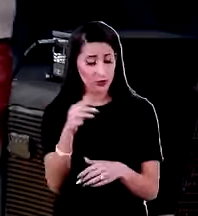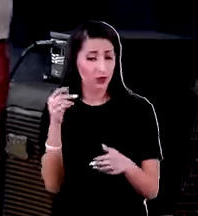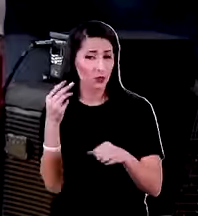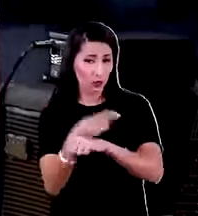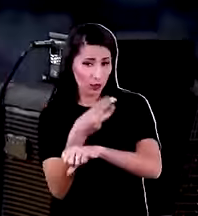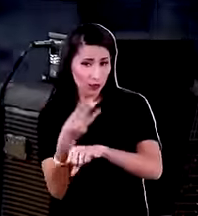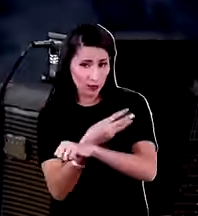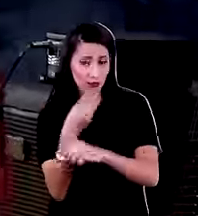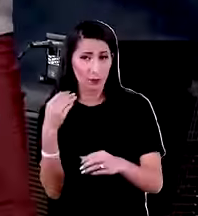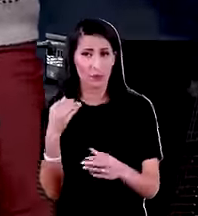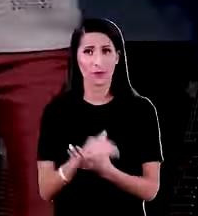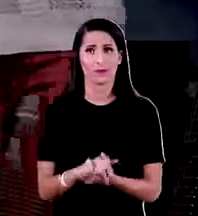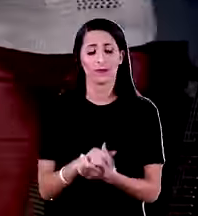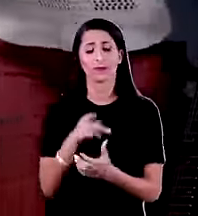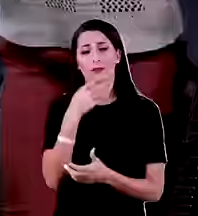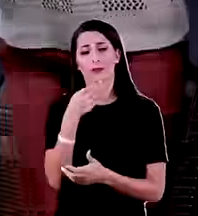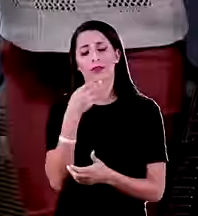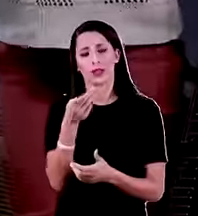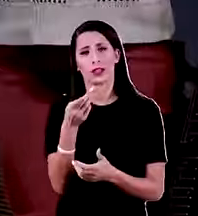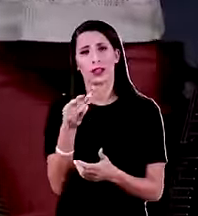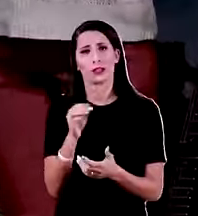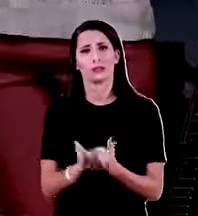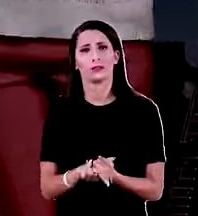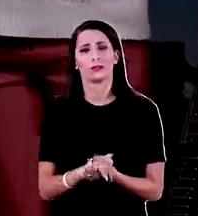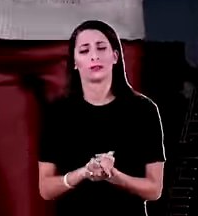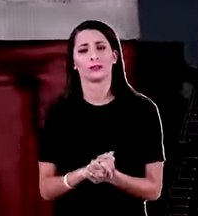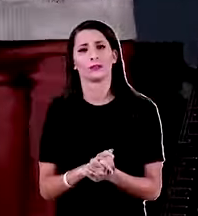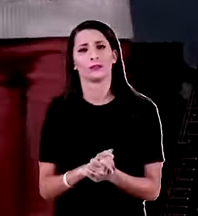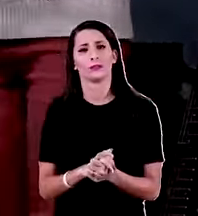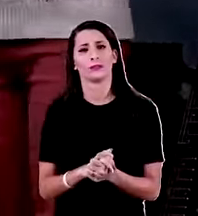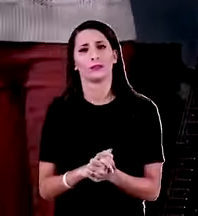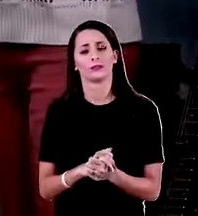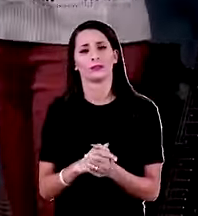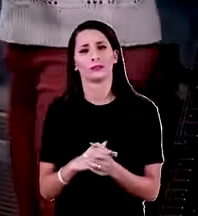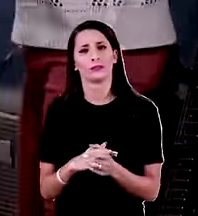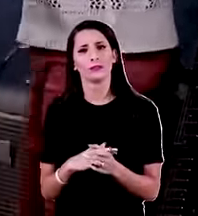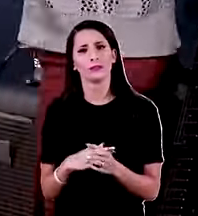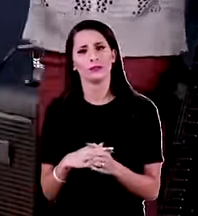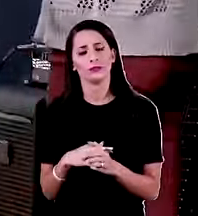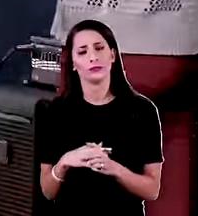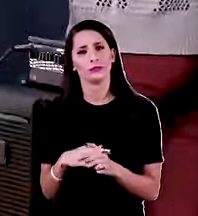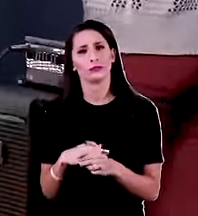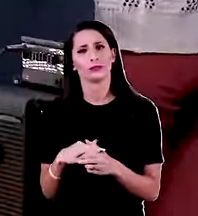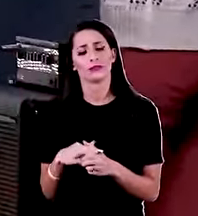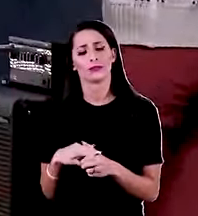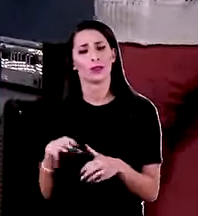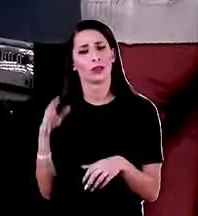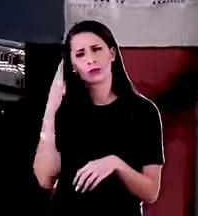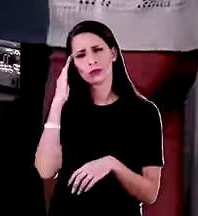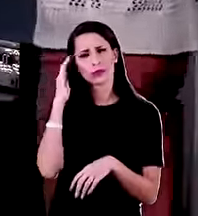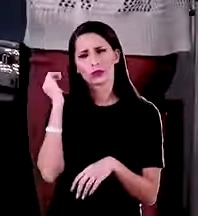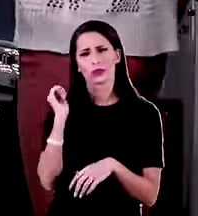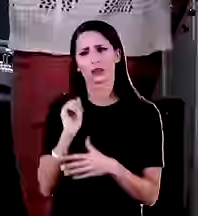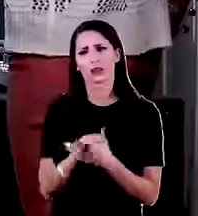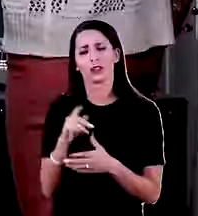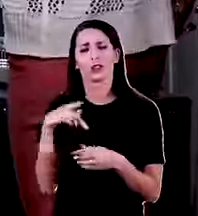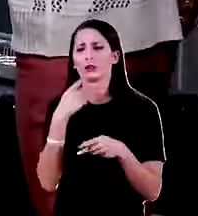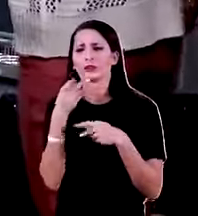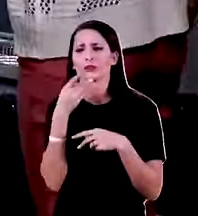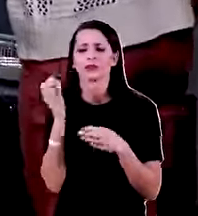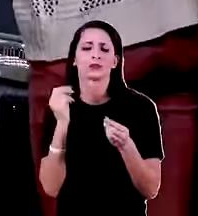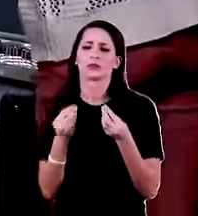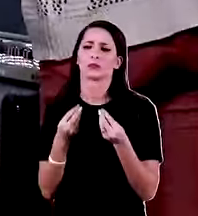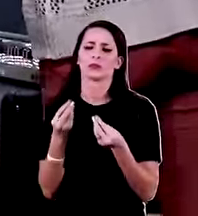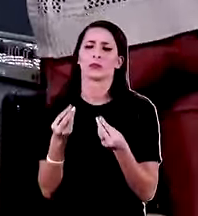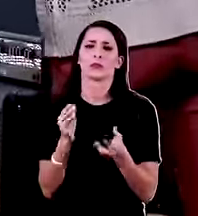WhatsApp. Tá bom? Por mensagem? Não sei. Não sei. Ou manda um áudio.